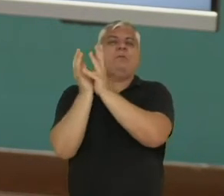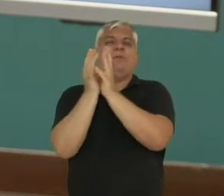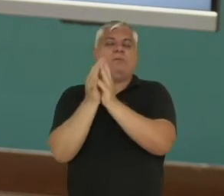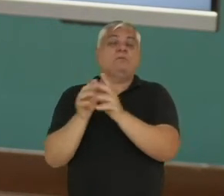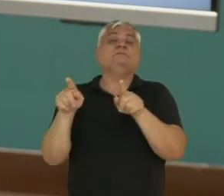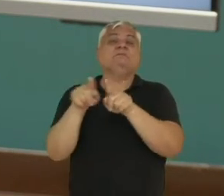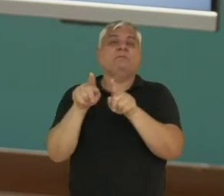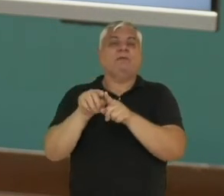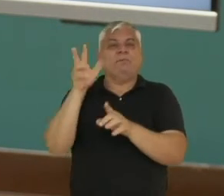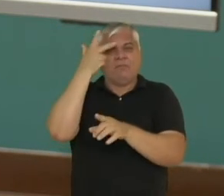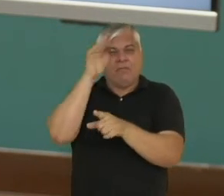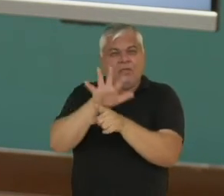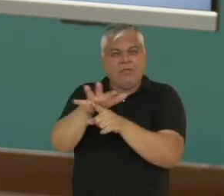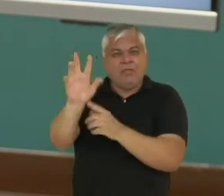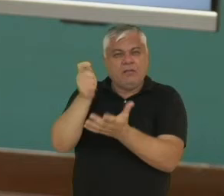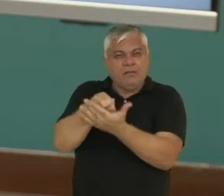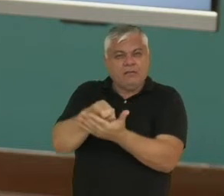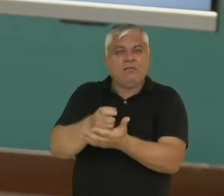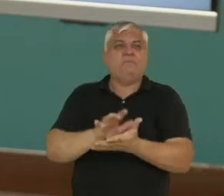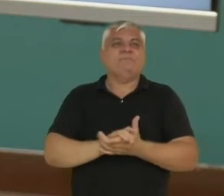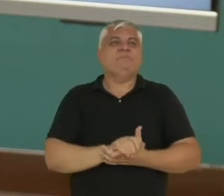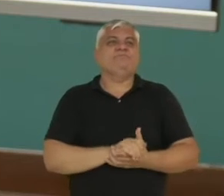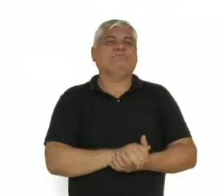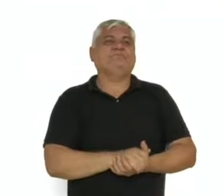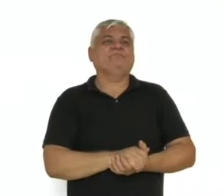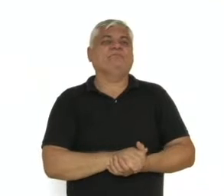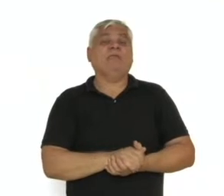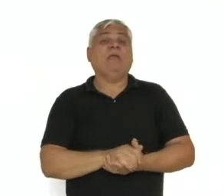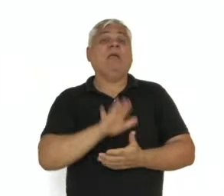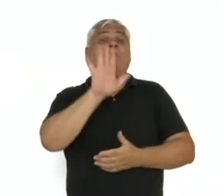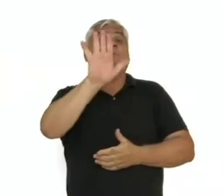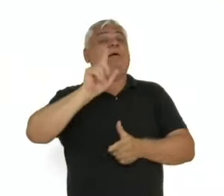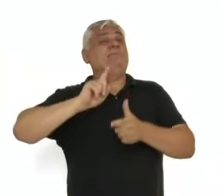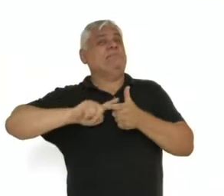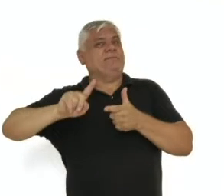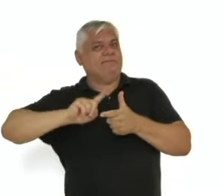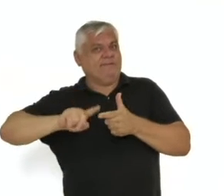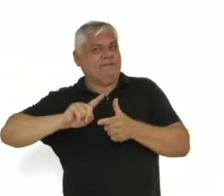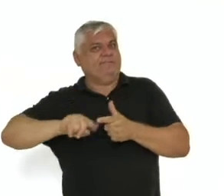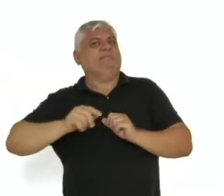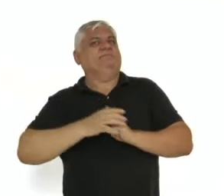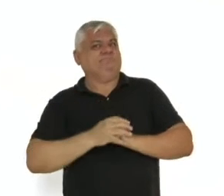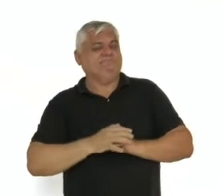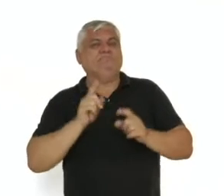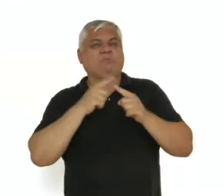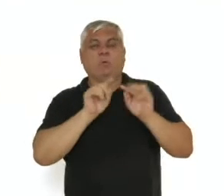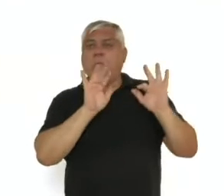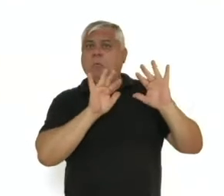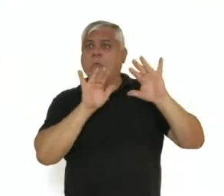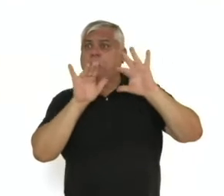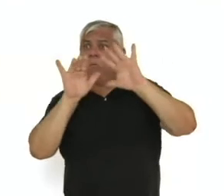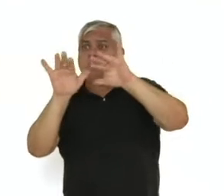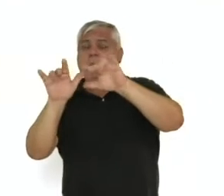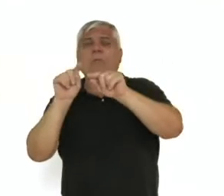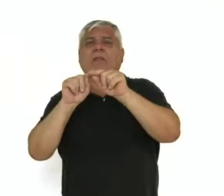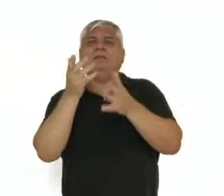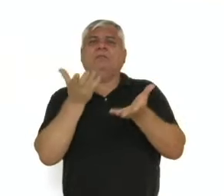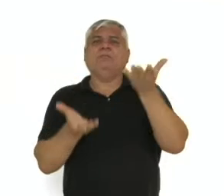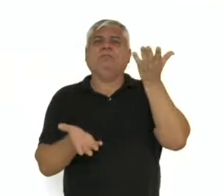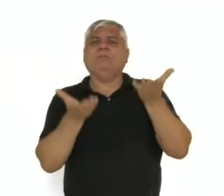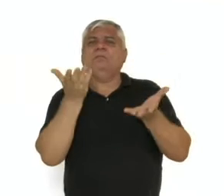mercado consumidor, tá bom? Muito bem. Então, mas teve problemas também, né? Essa concentração gerou problemas